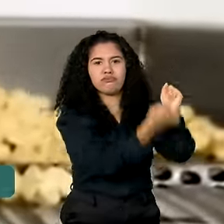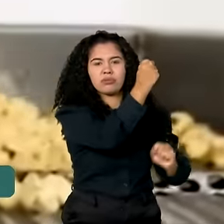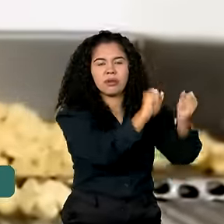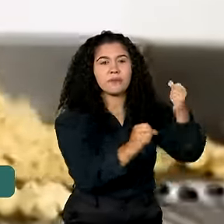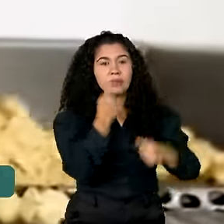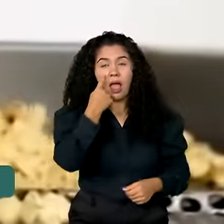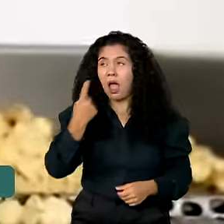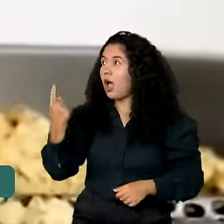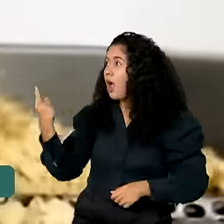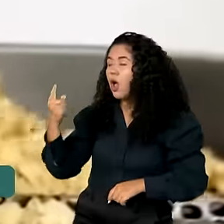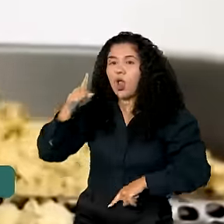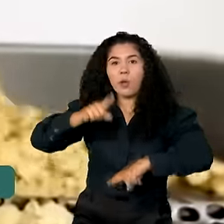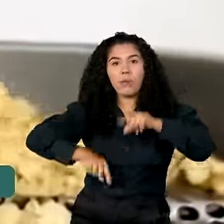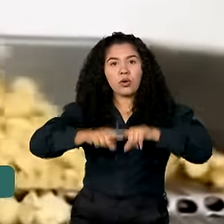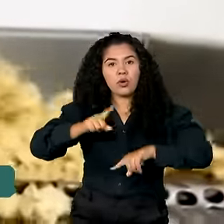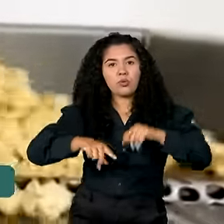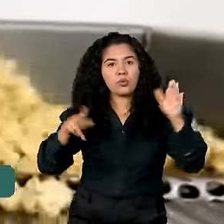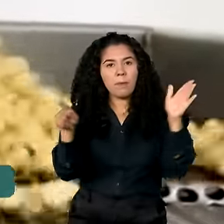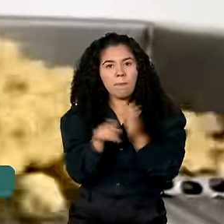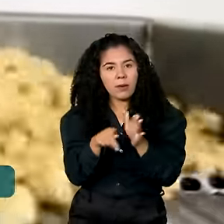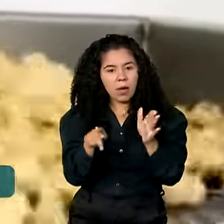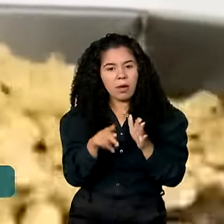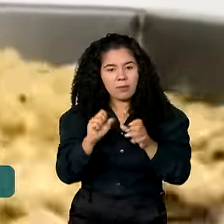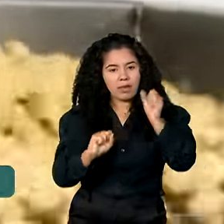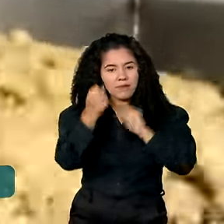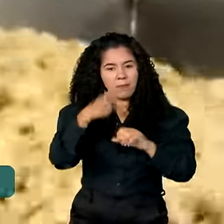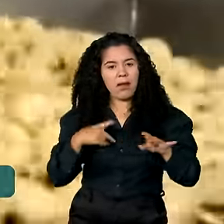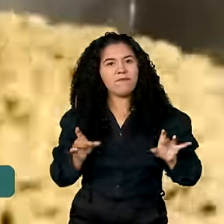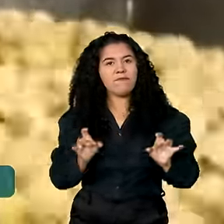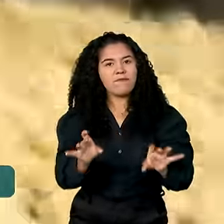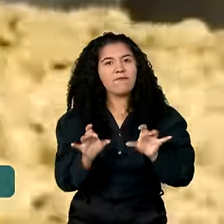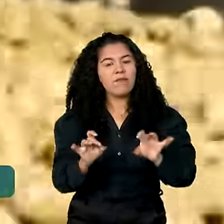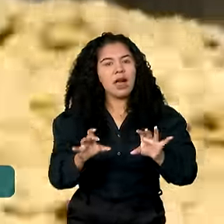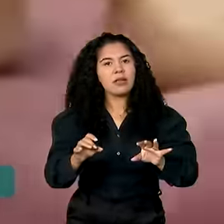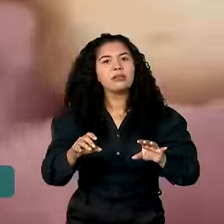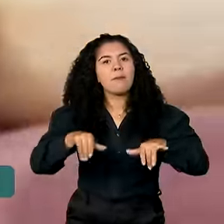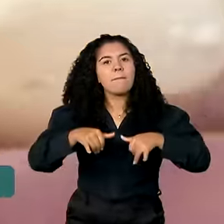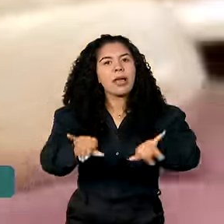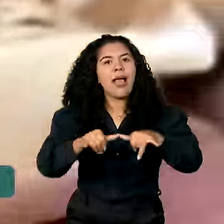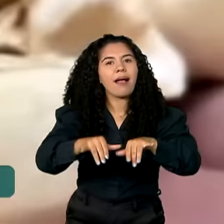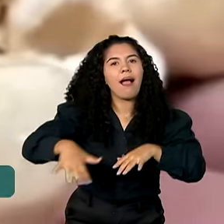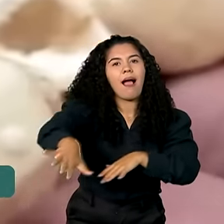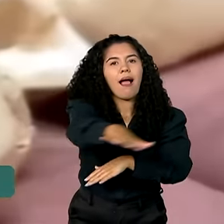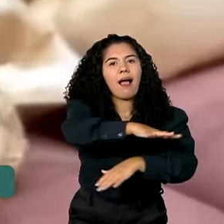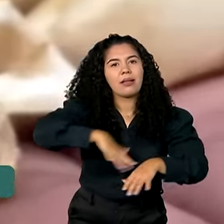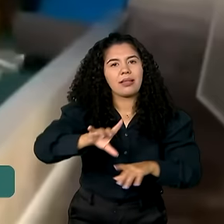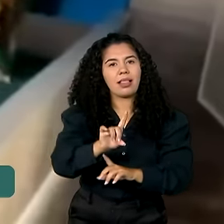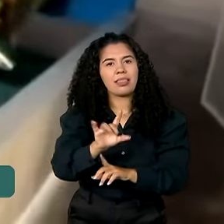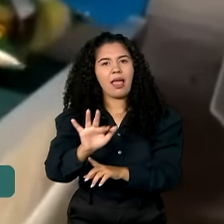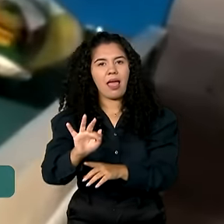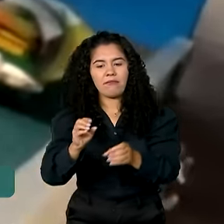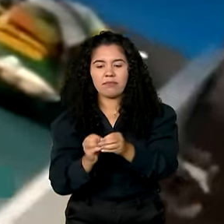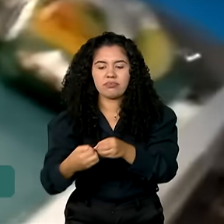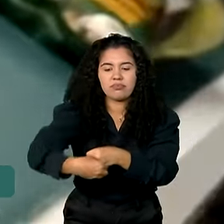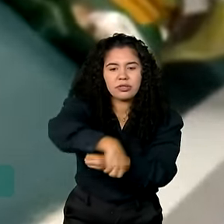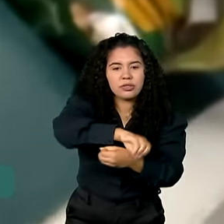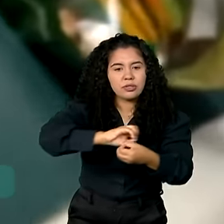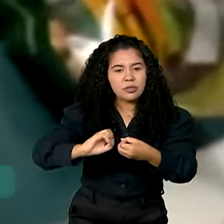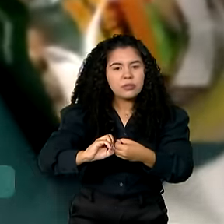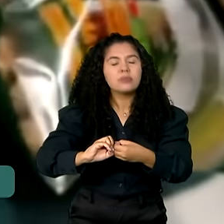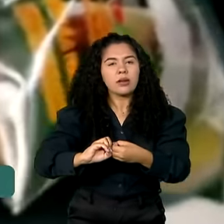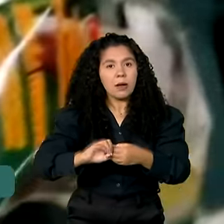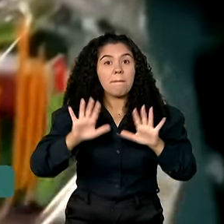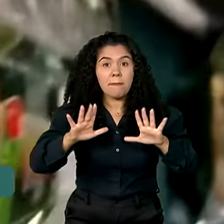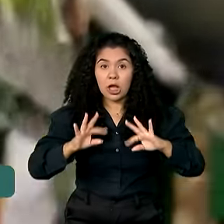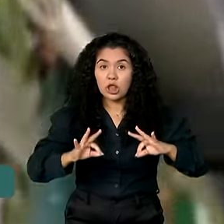da fábrica são vendidos em mercados do Distrito Federal. E não apenas a área de processamento de alimentos, mas toda